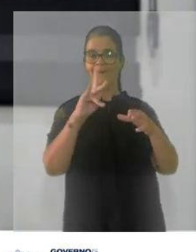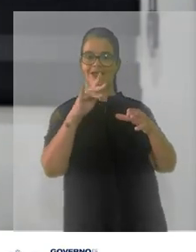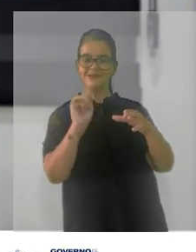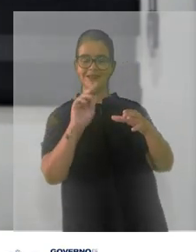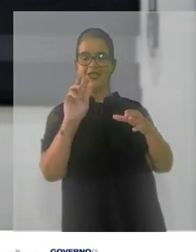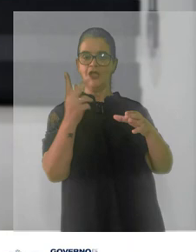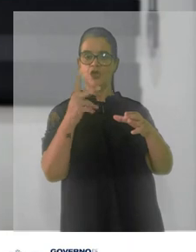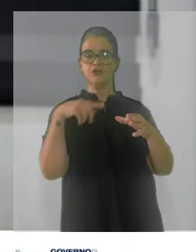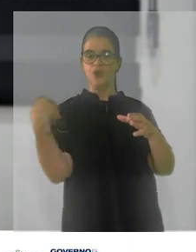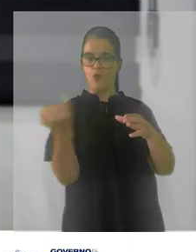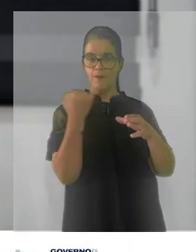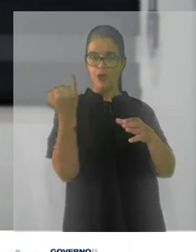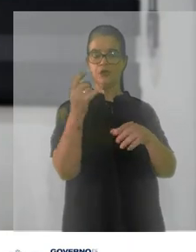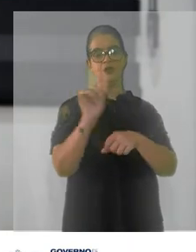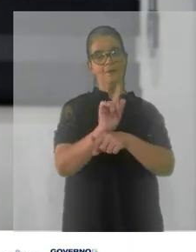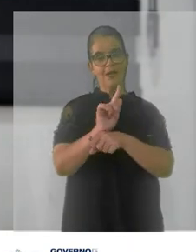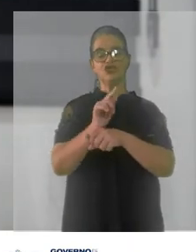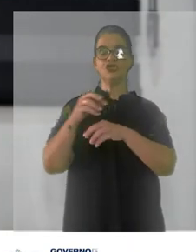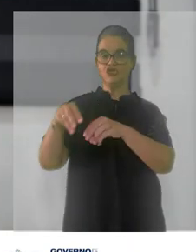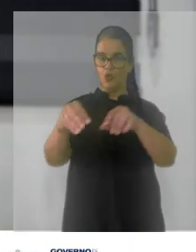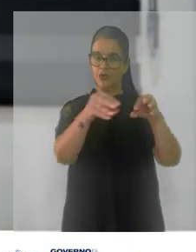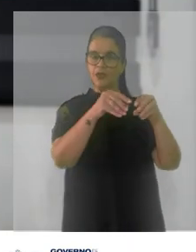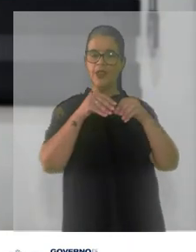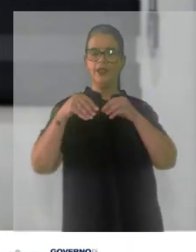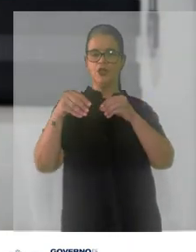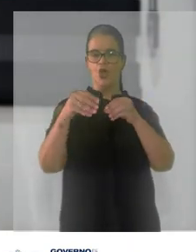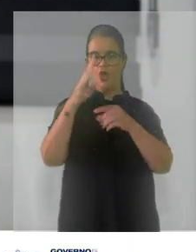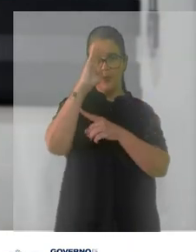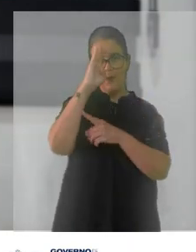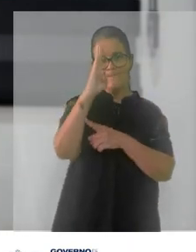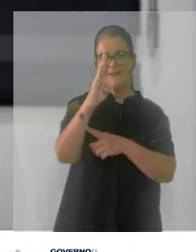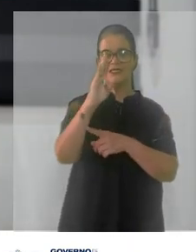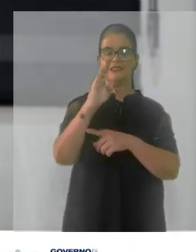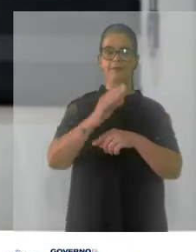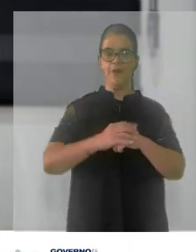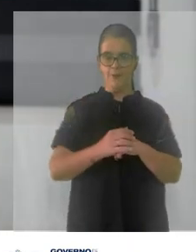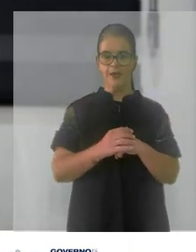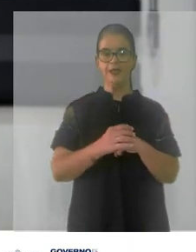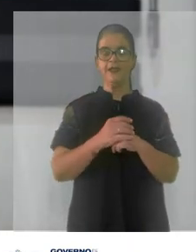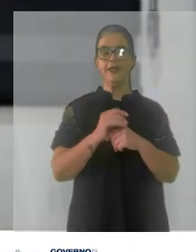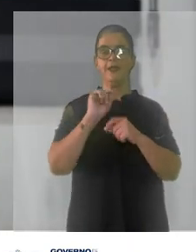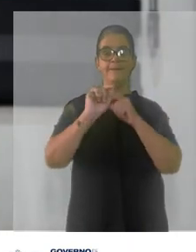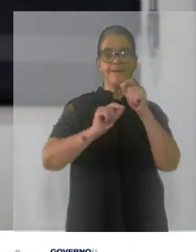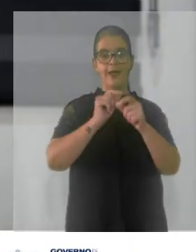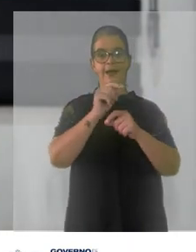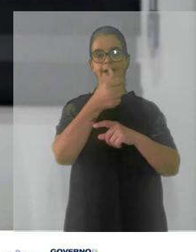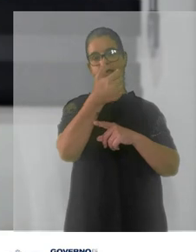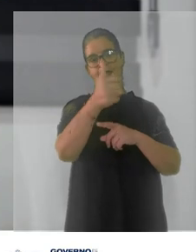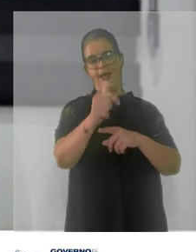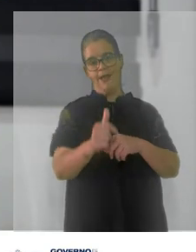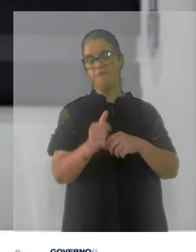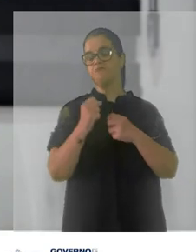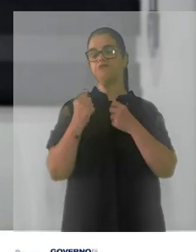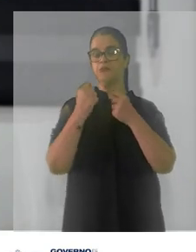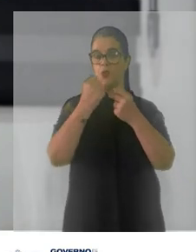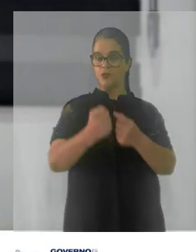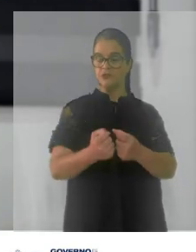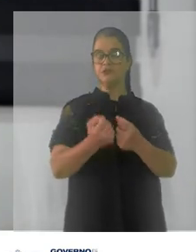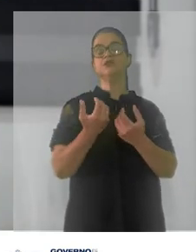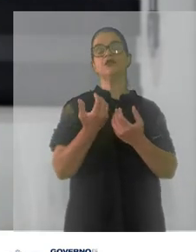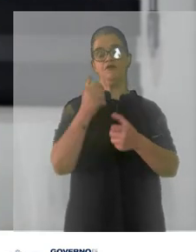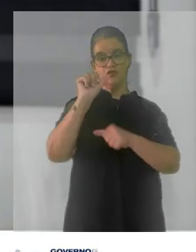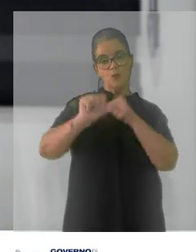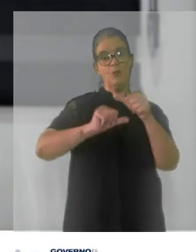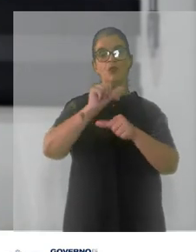são importantes para a gestão do território e principalmente para a análise de possíveis impactos